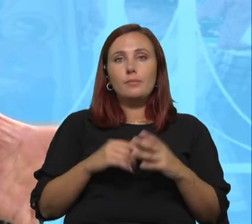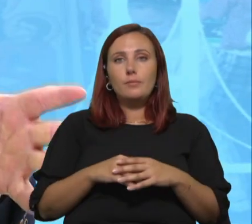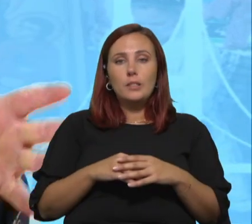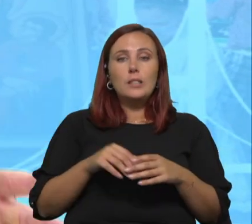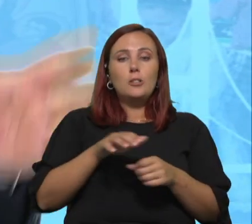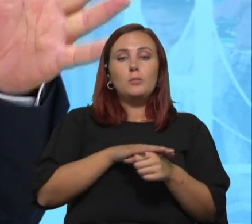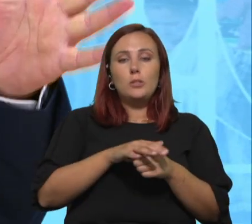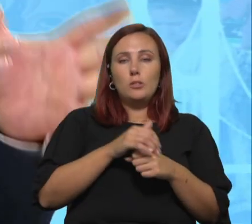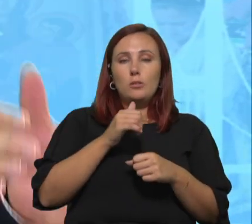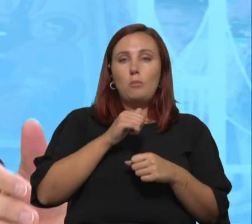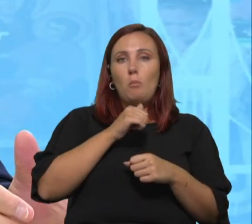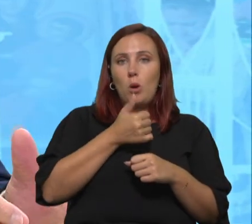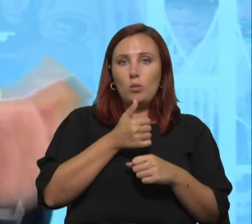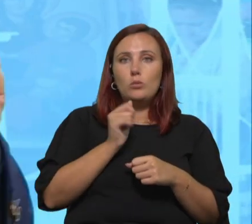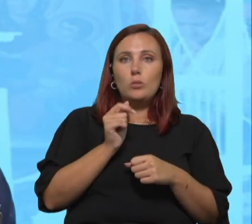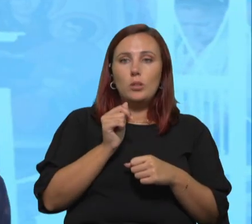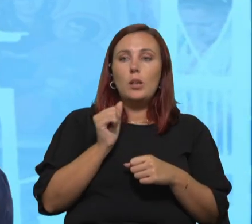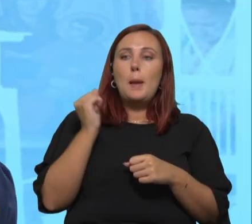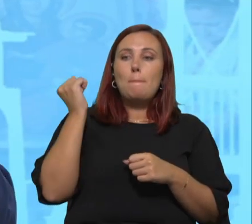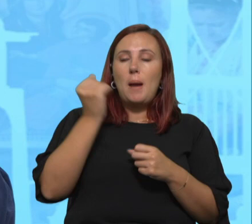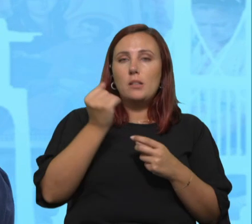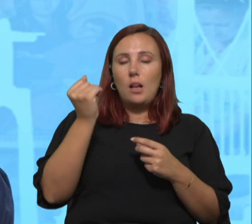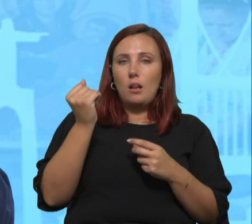morte, que é de matarem os